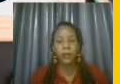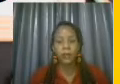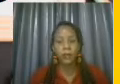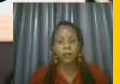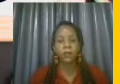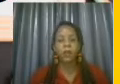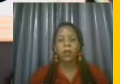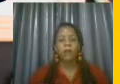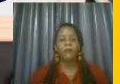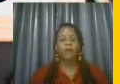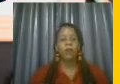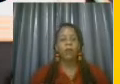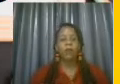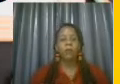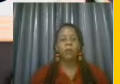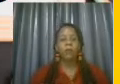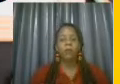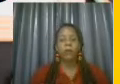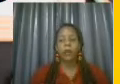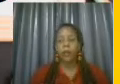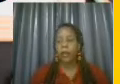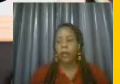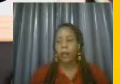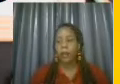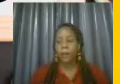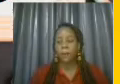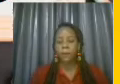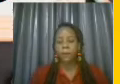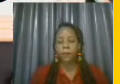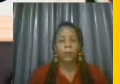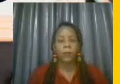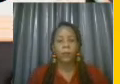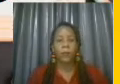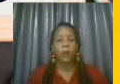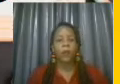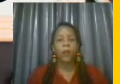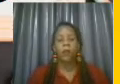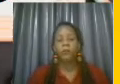no Brasil foram